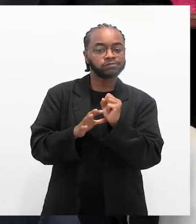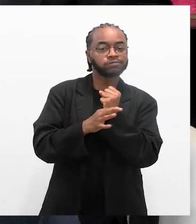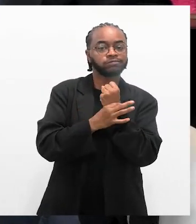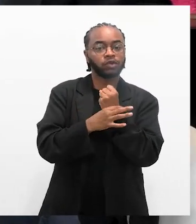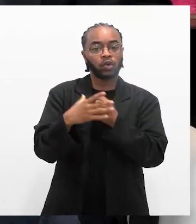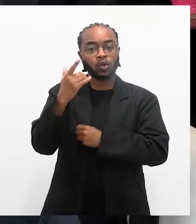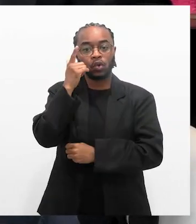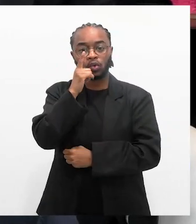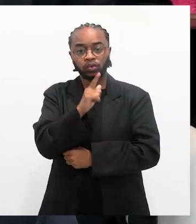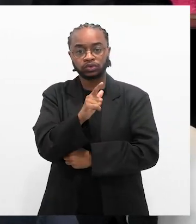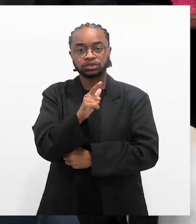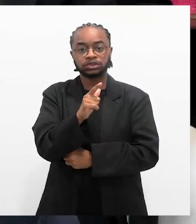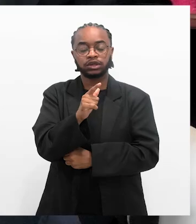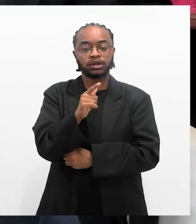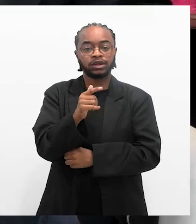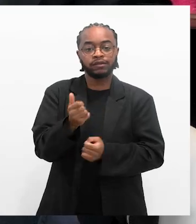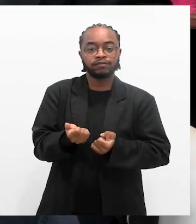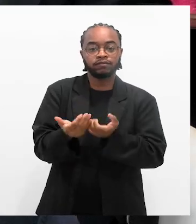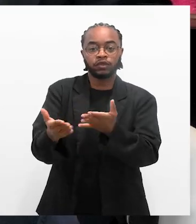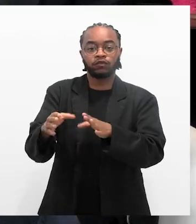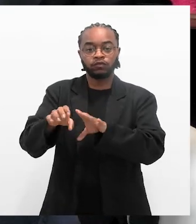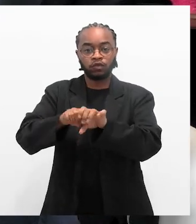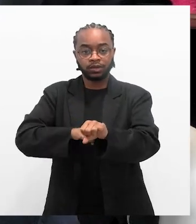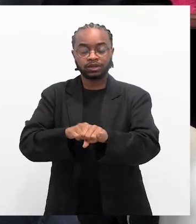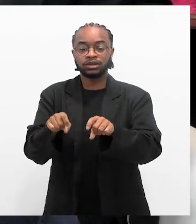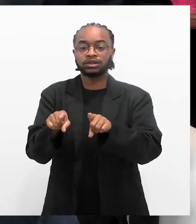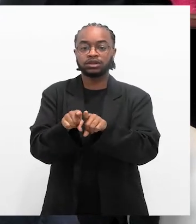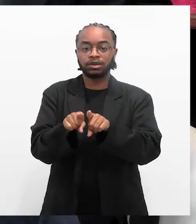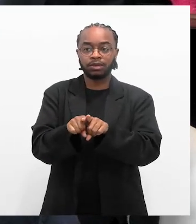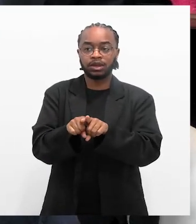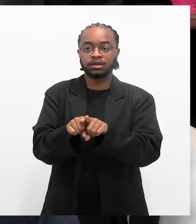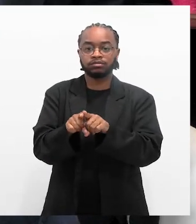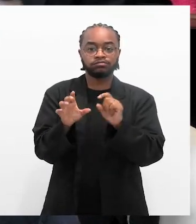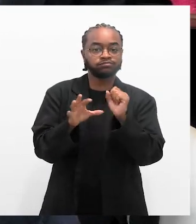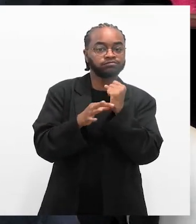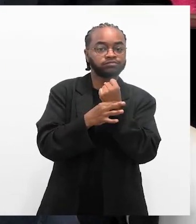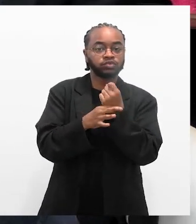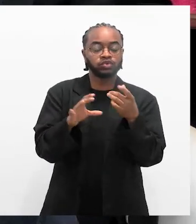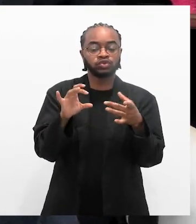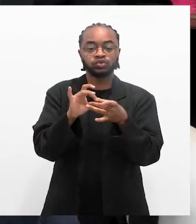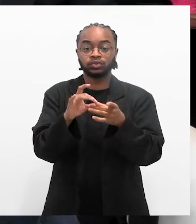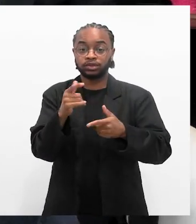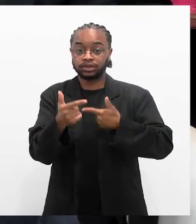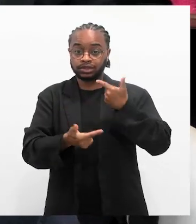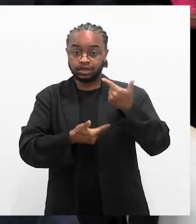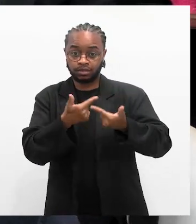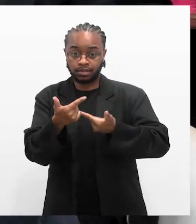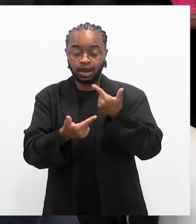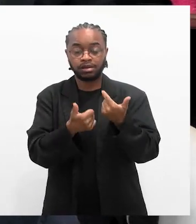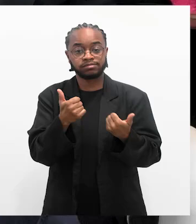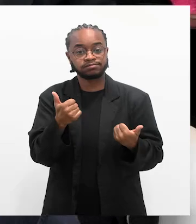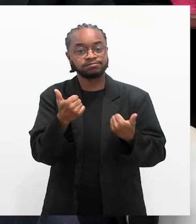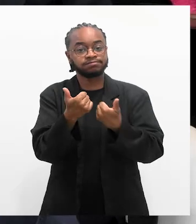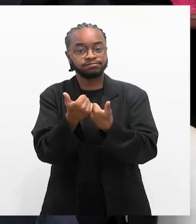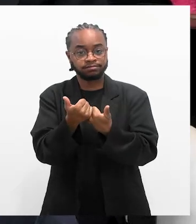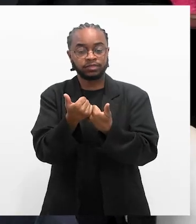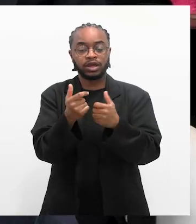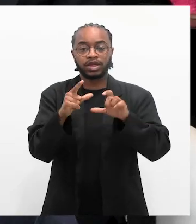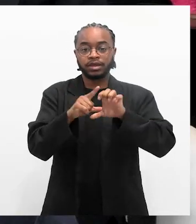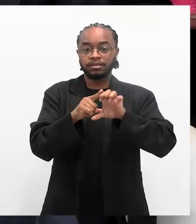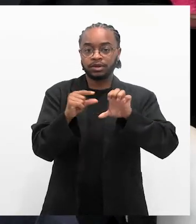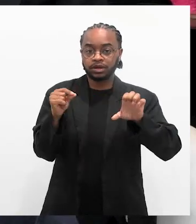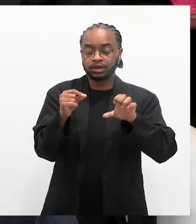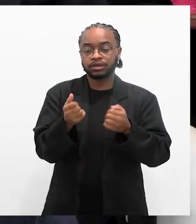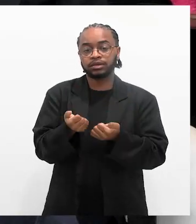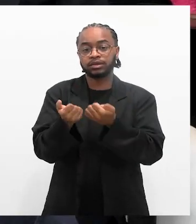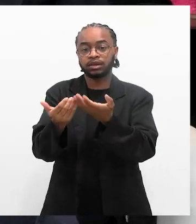né, garantir a ela a formação e também garantir a ela, através desses trabalhos, né, no fortalecimento